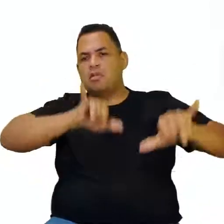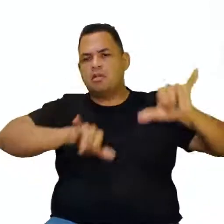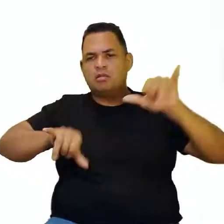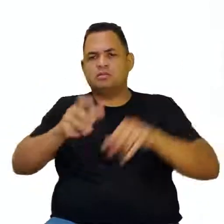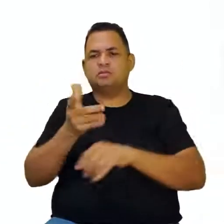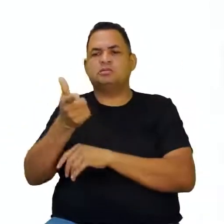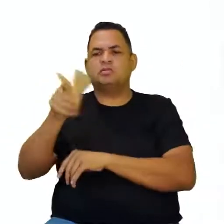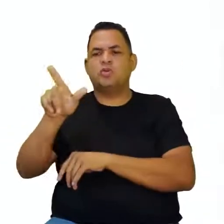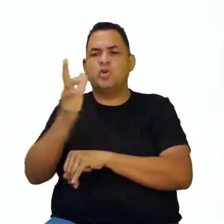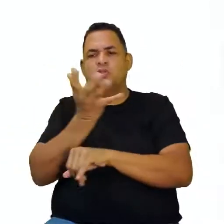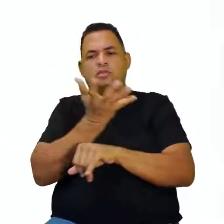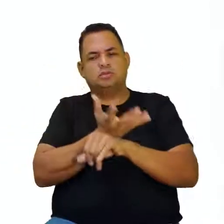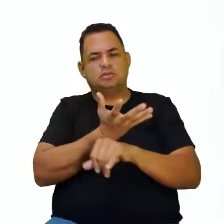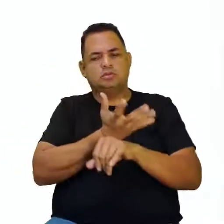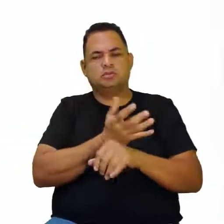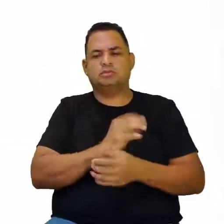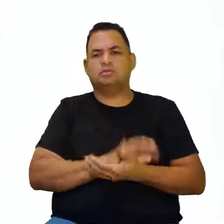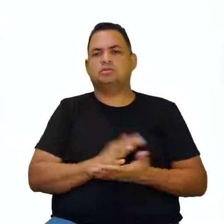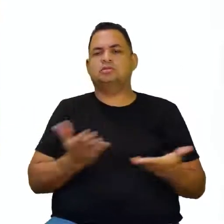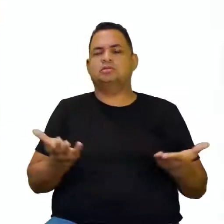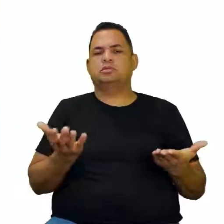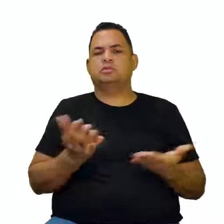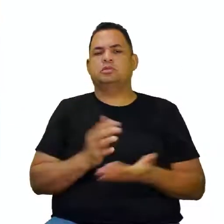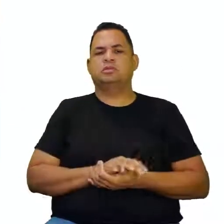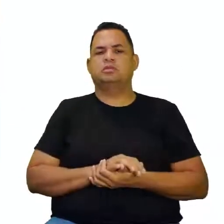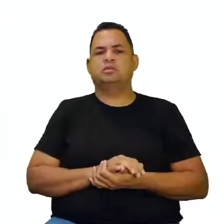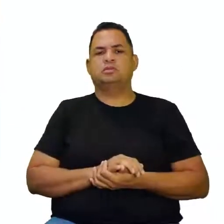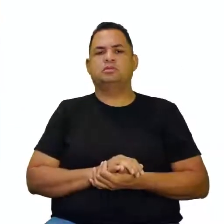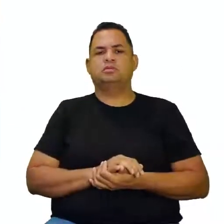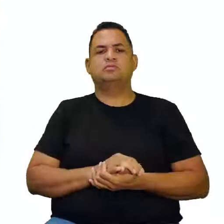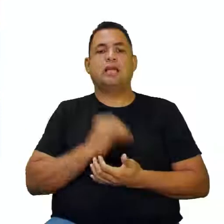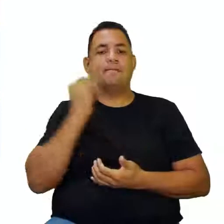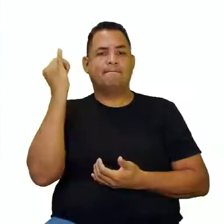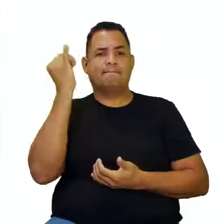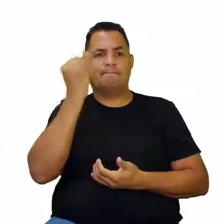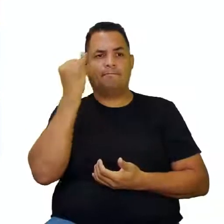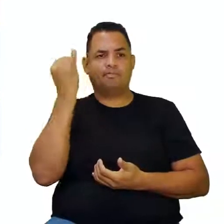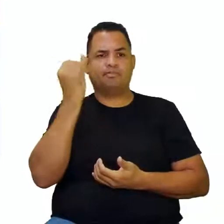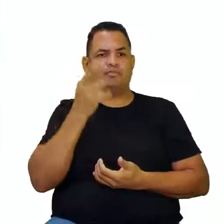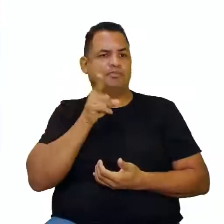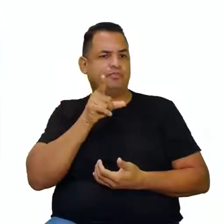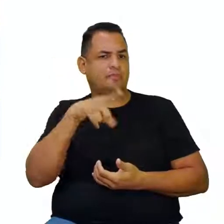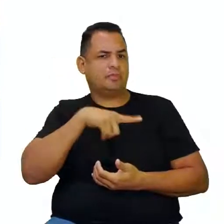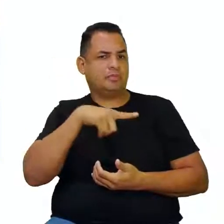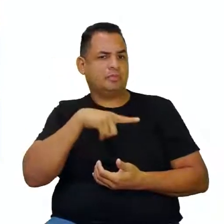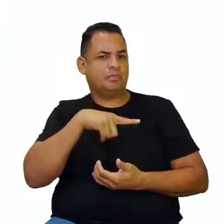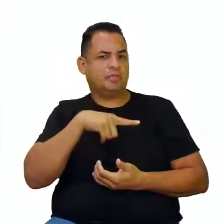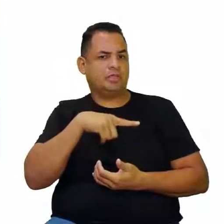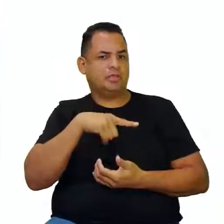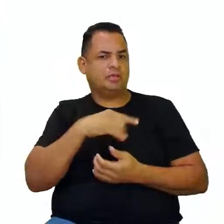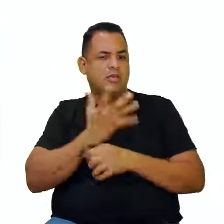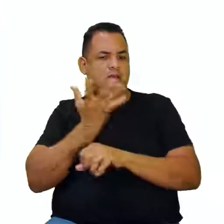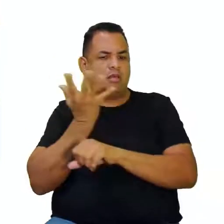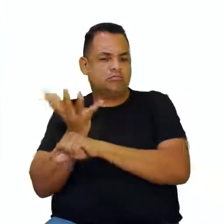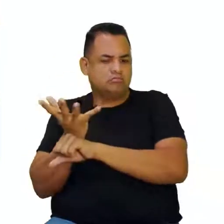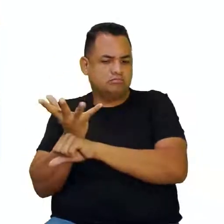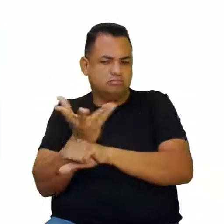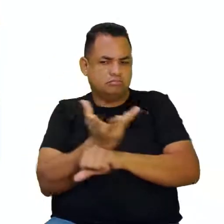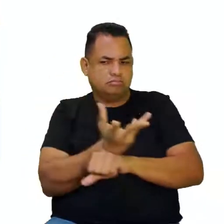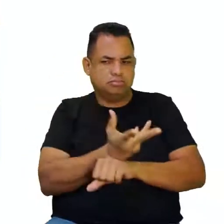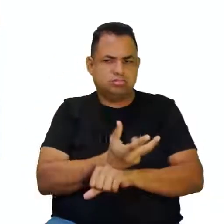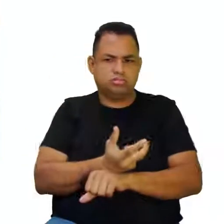em outras disciplinas. Então, é muito importante você ter essa